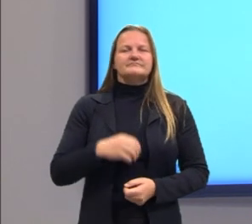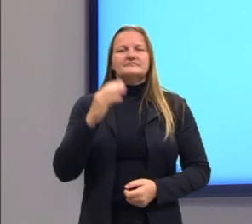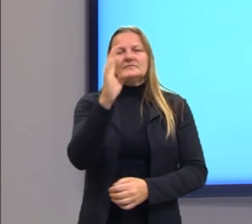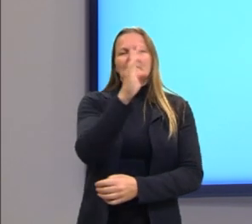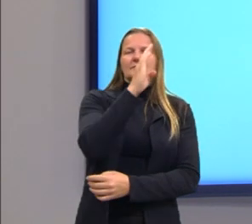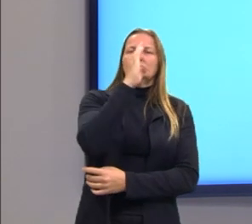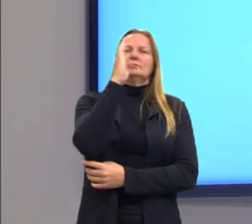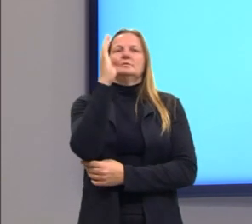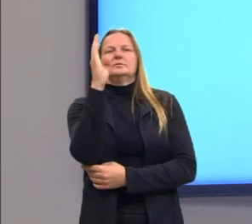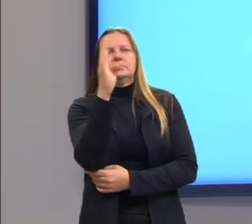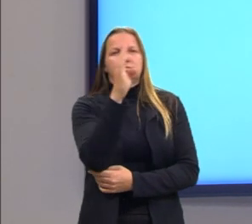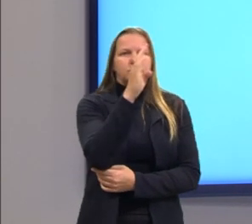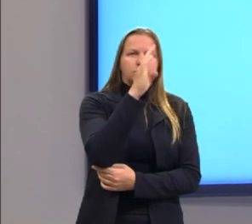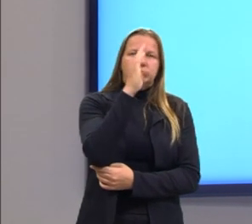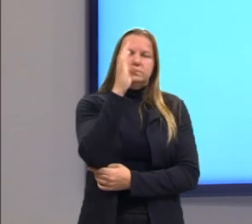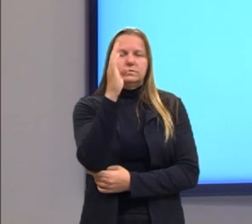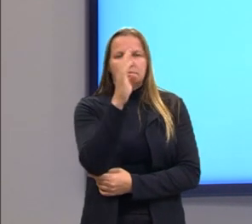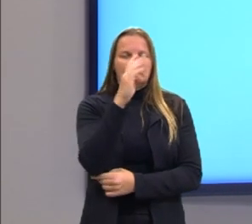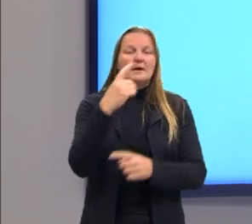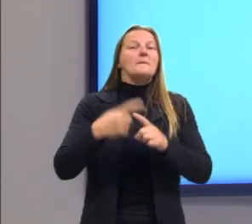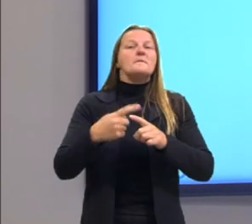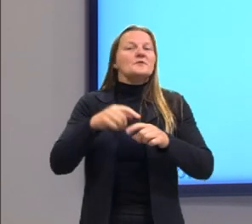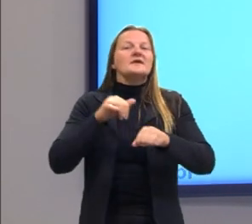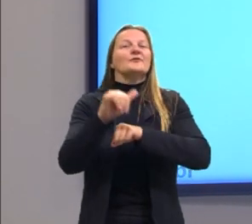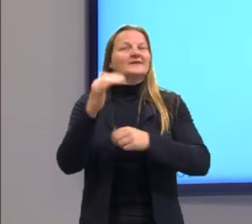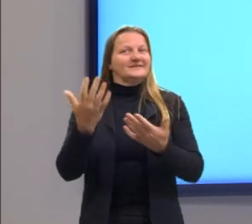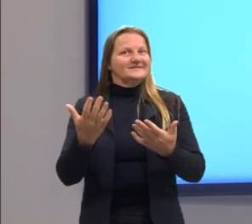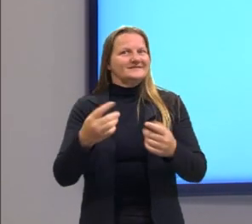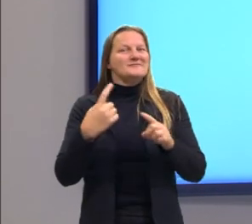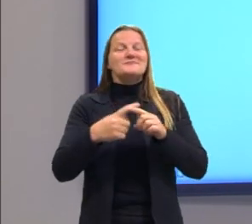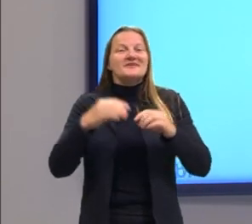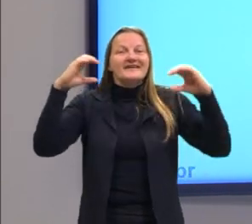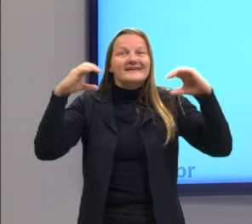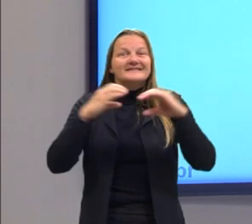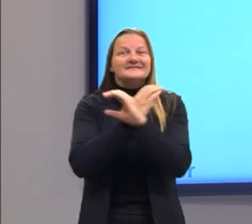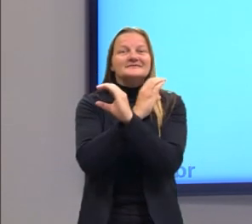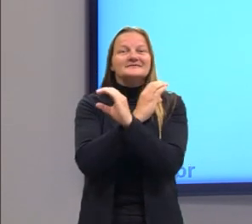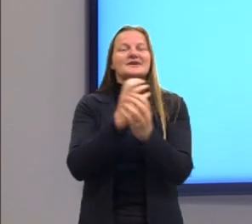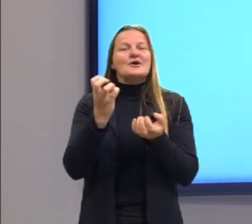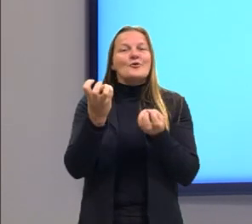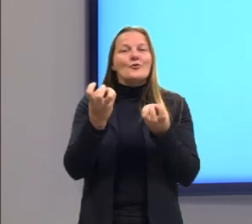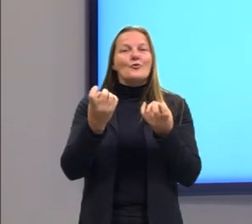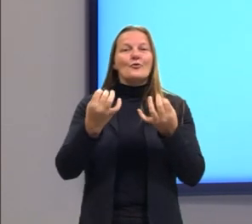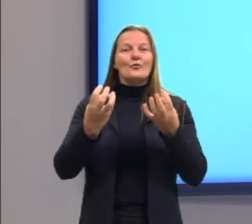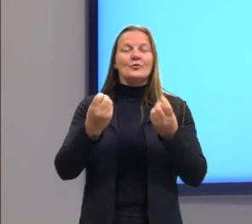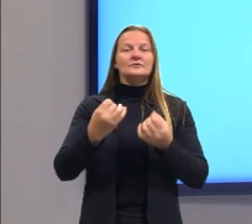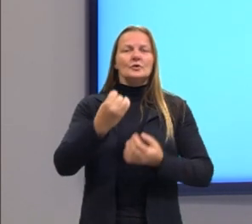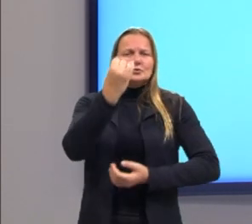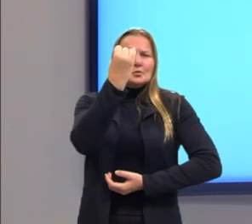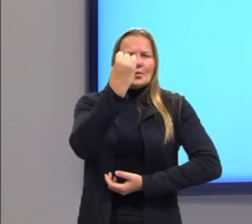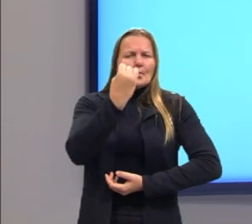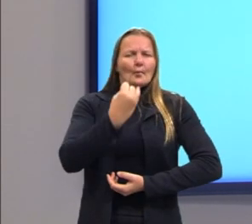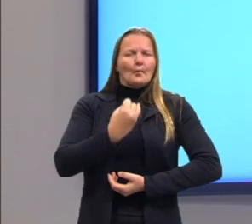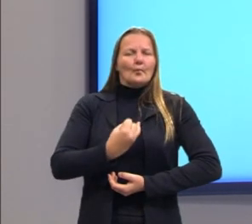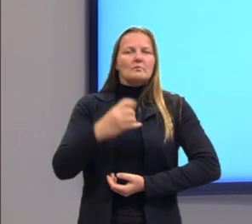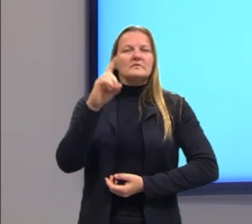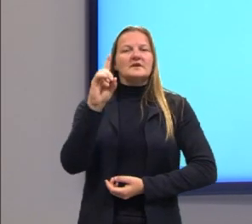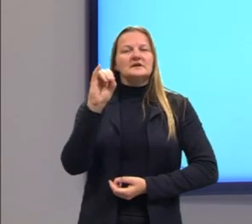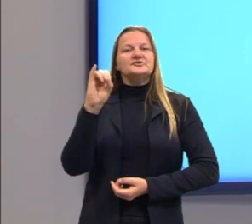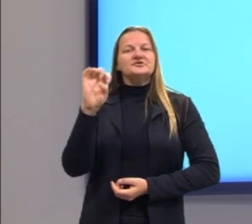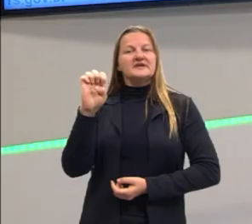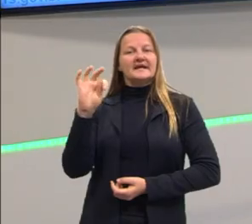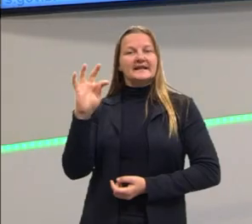ficar tonto por quê que isso ocorre porque as calorias são quantificadas em dietas tanto rica em